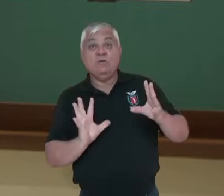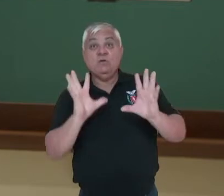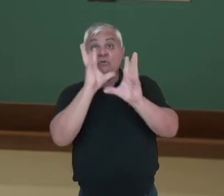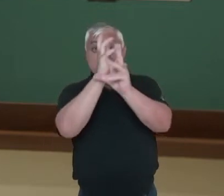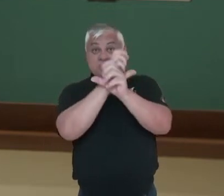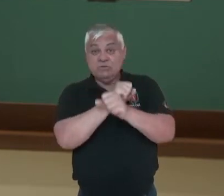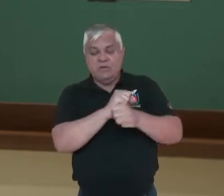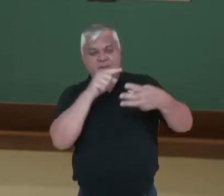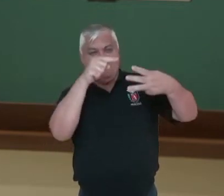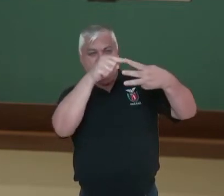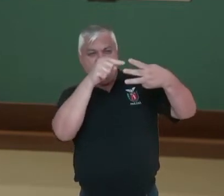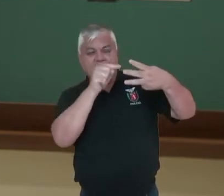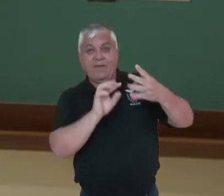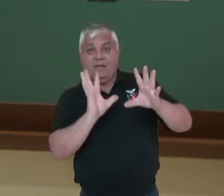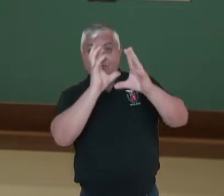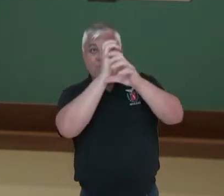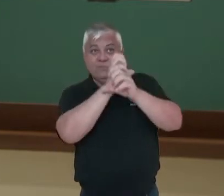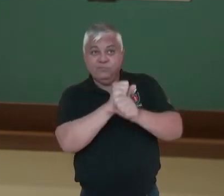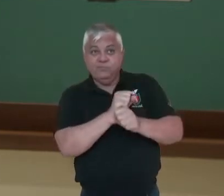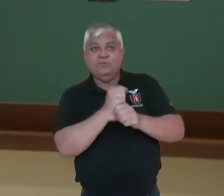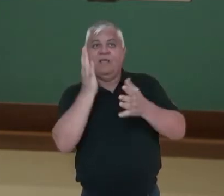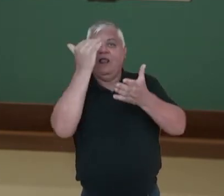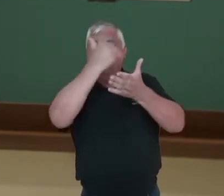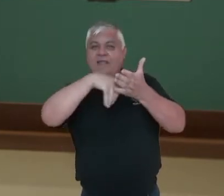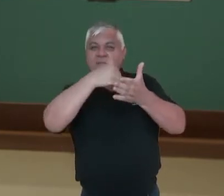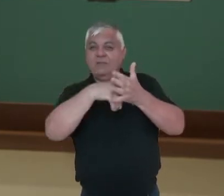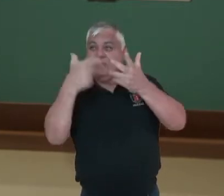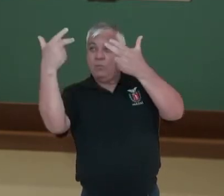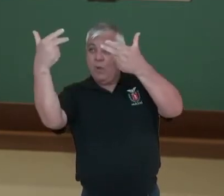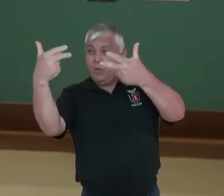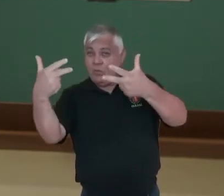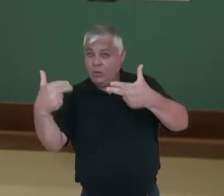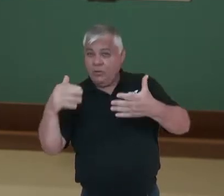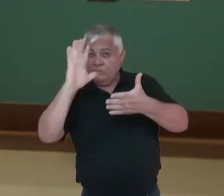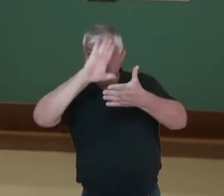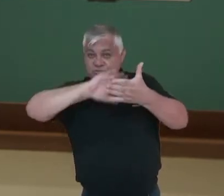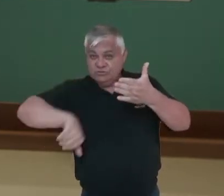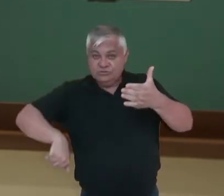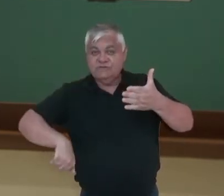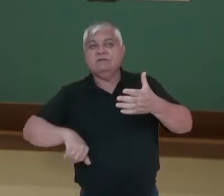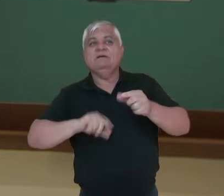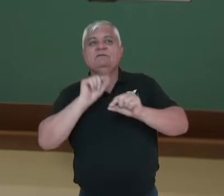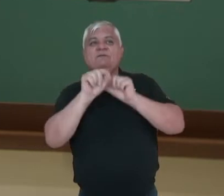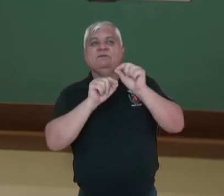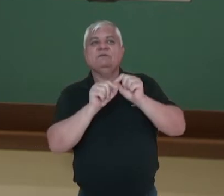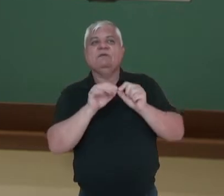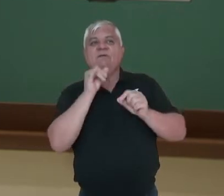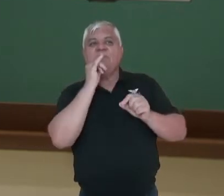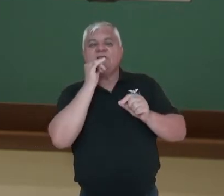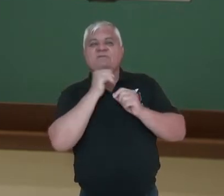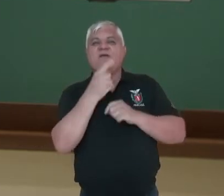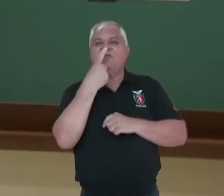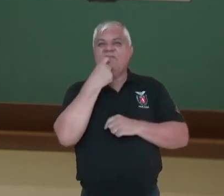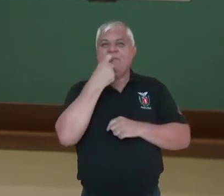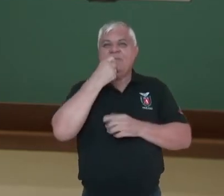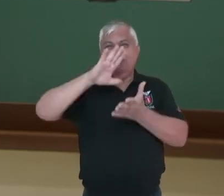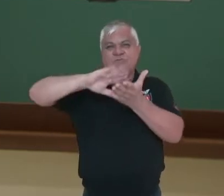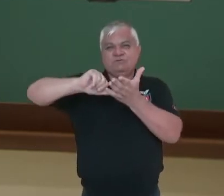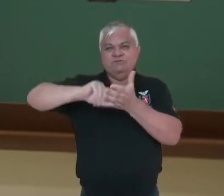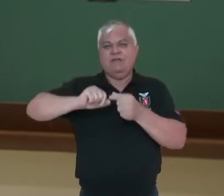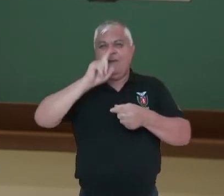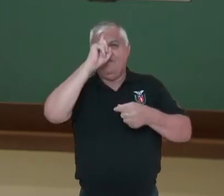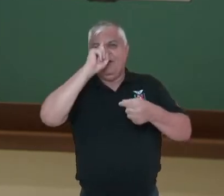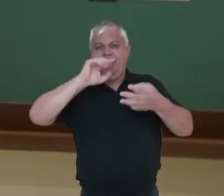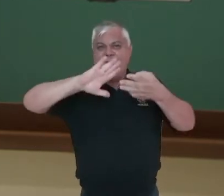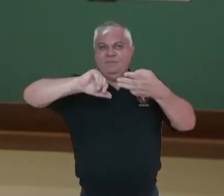as 3 reações, eliminando o que está igual dos lados opostos aqui, né? Nosso caso aqui os vermelhos e os